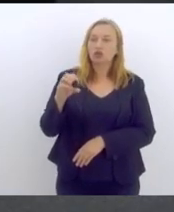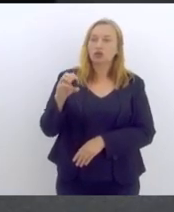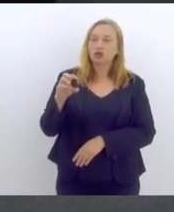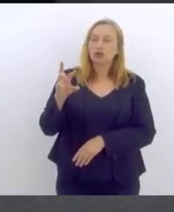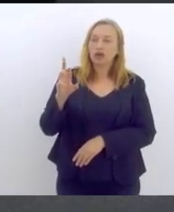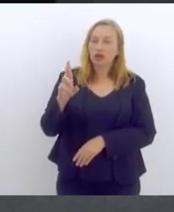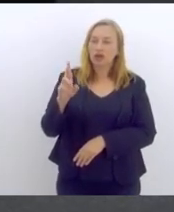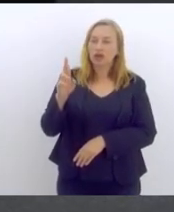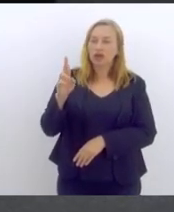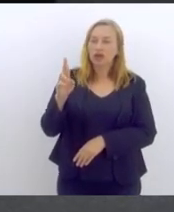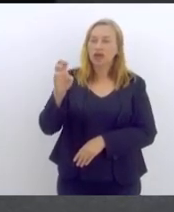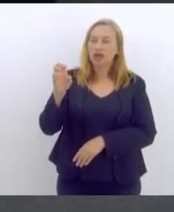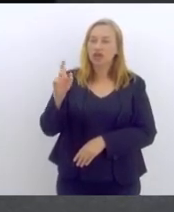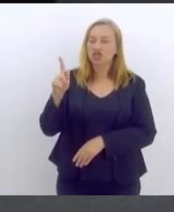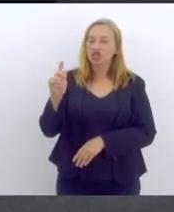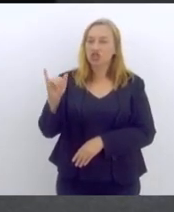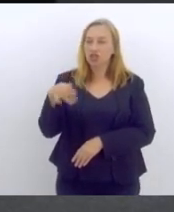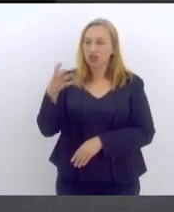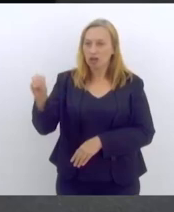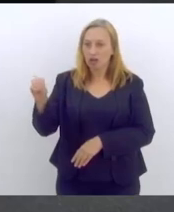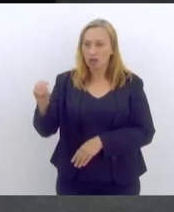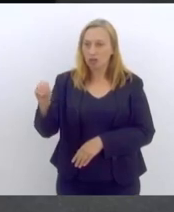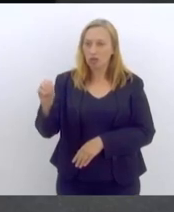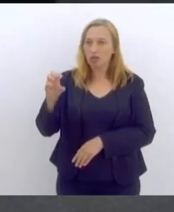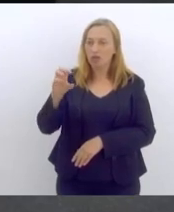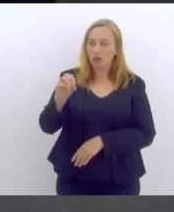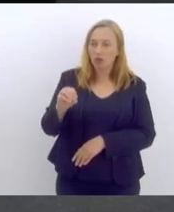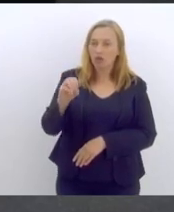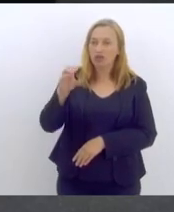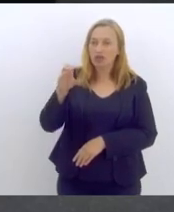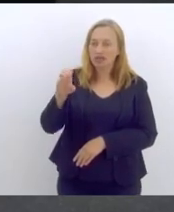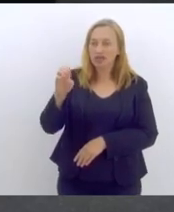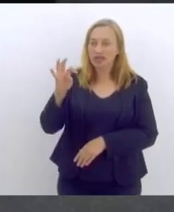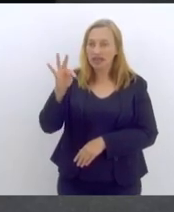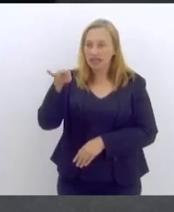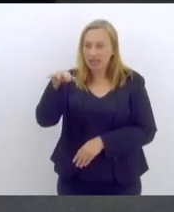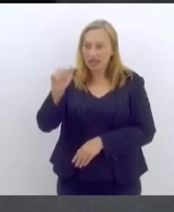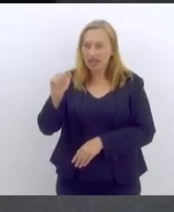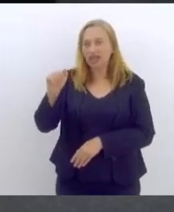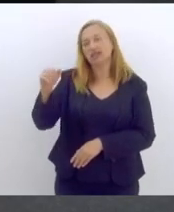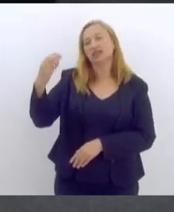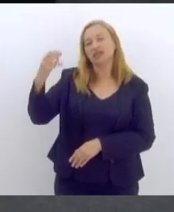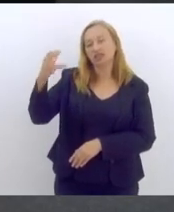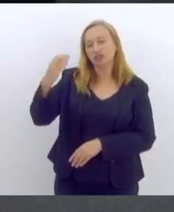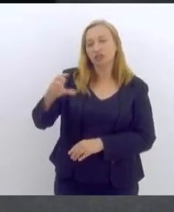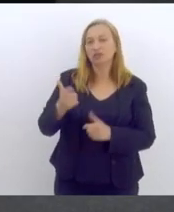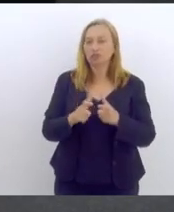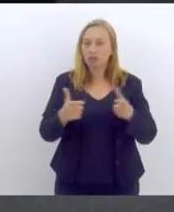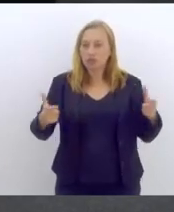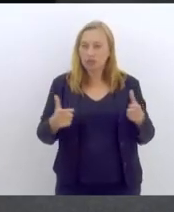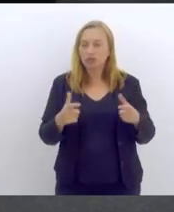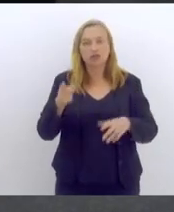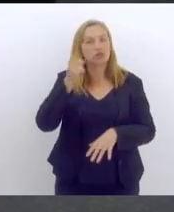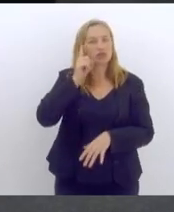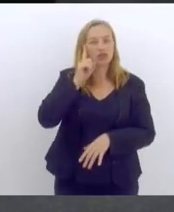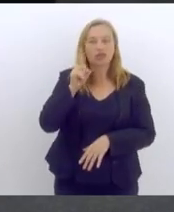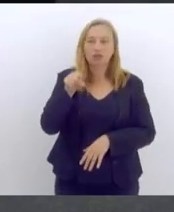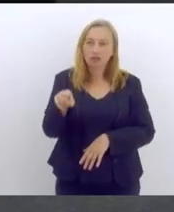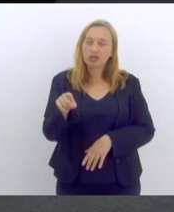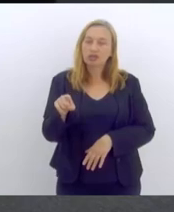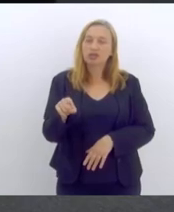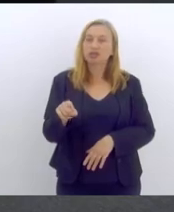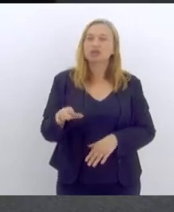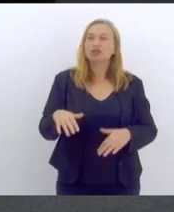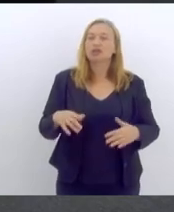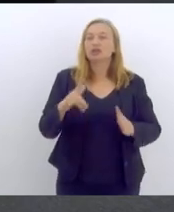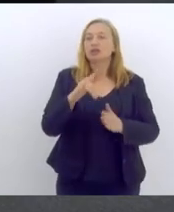região da nossa cidade que cresce muito a cada dia. Então, esse projeto do deputado Brazão vai de encontro a